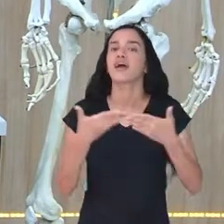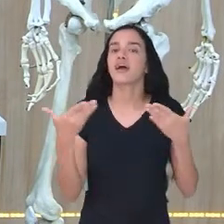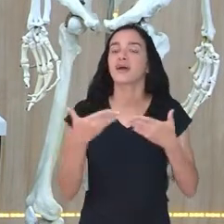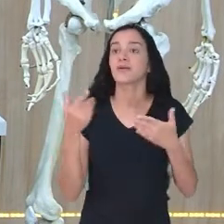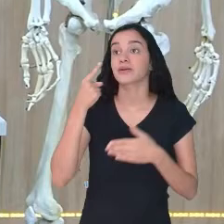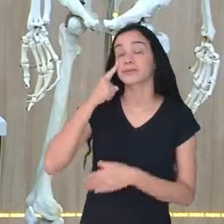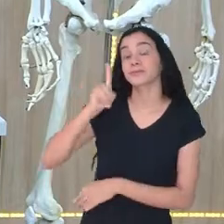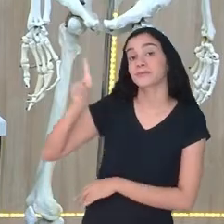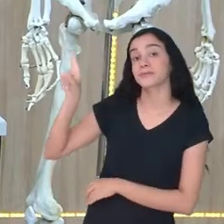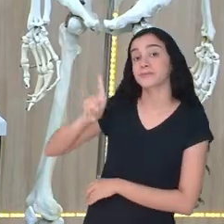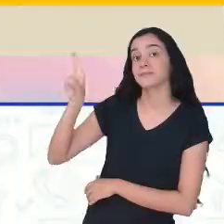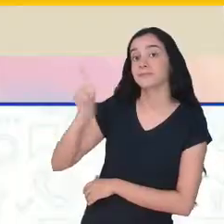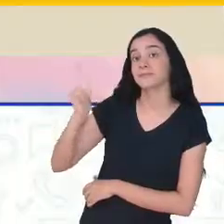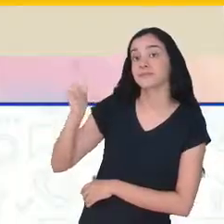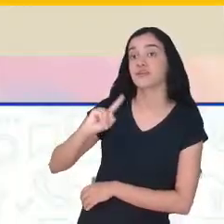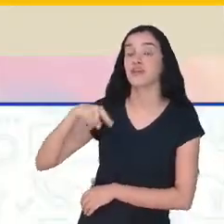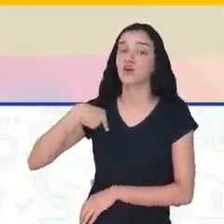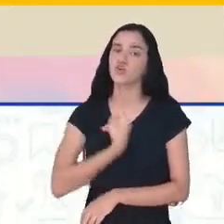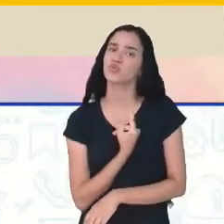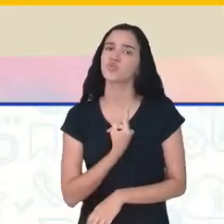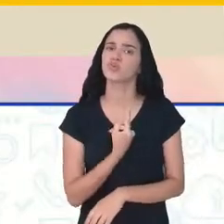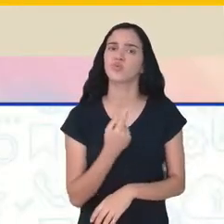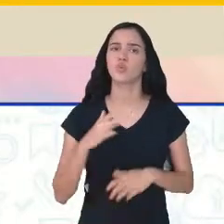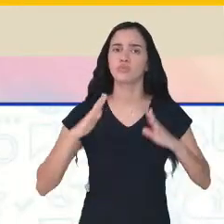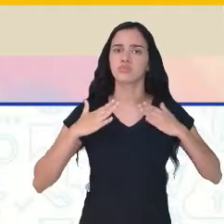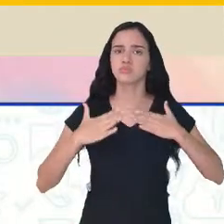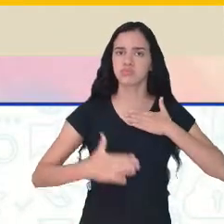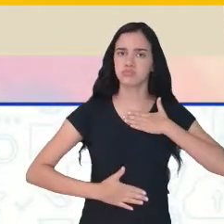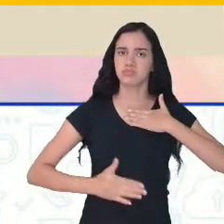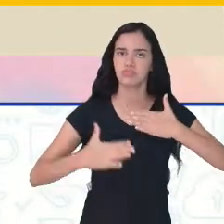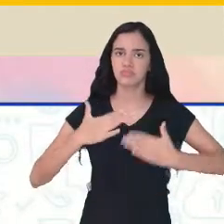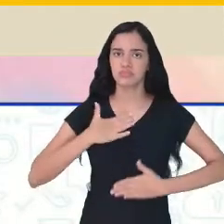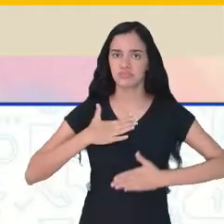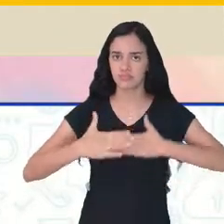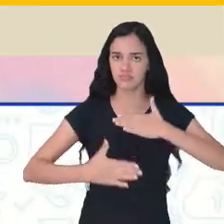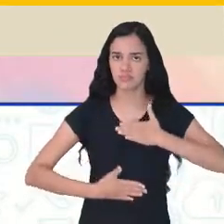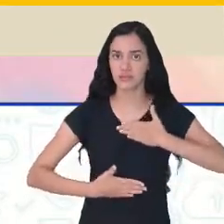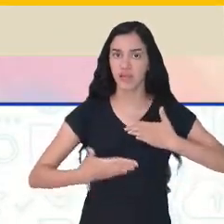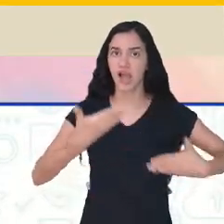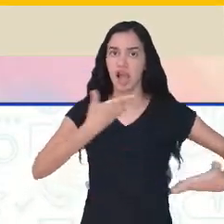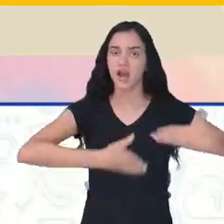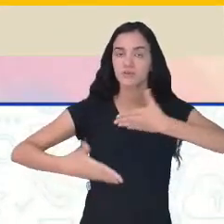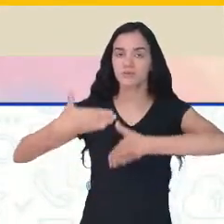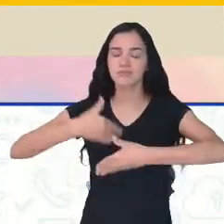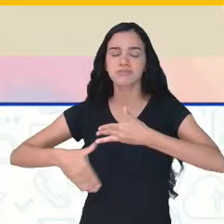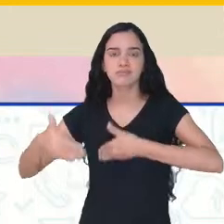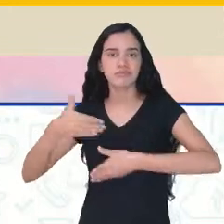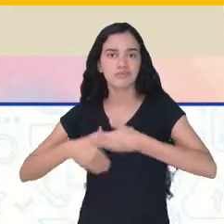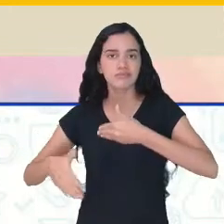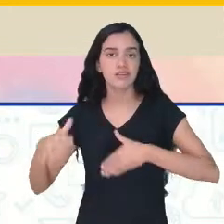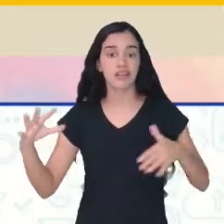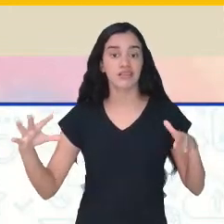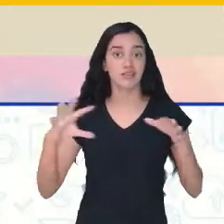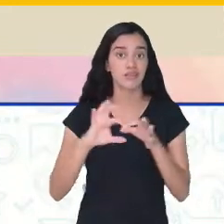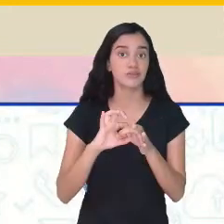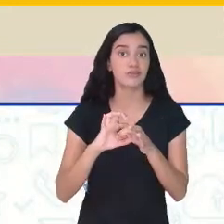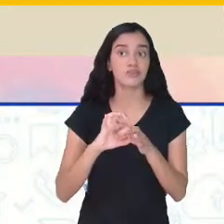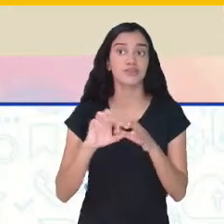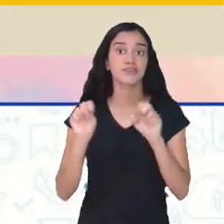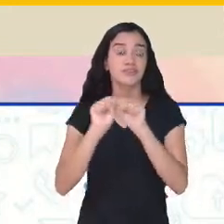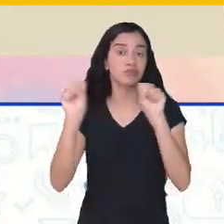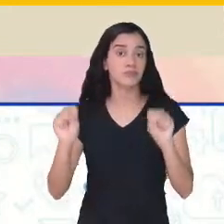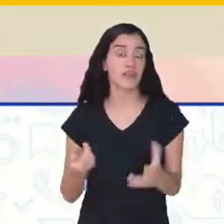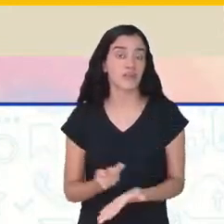vê, né, que o nosso corpo, né, a interação entre os sistemas do corpo humano estão